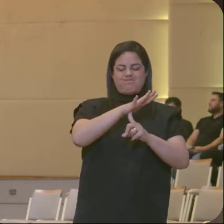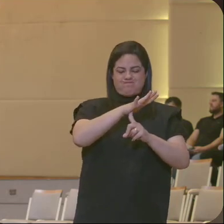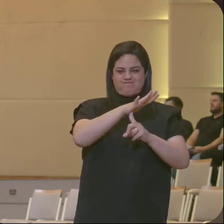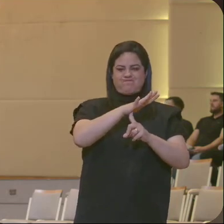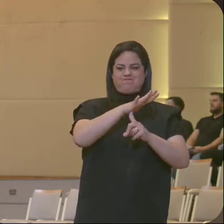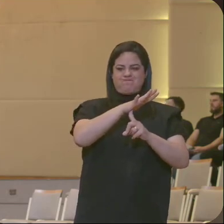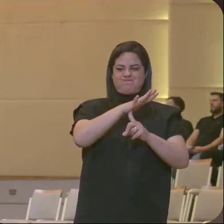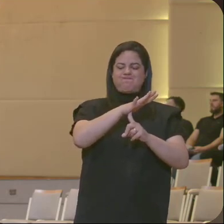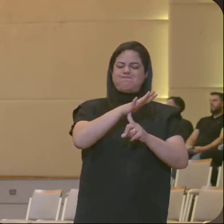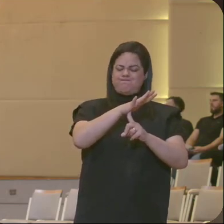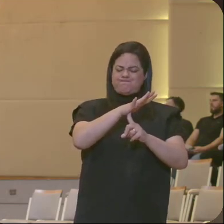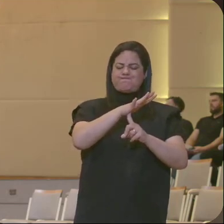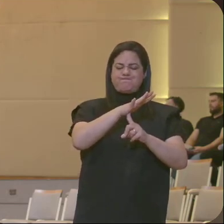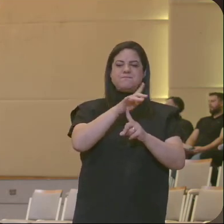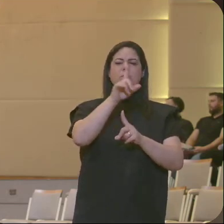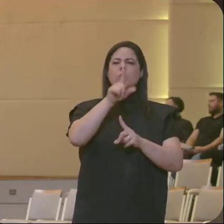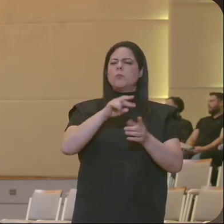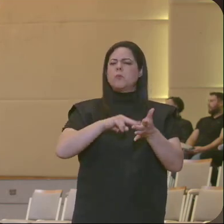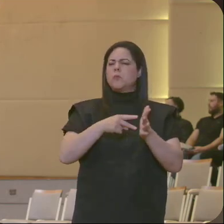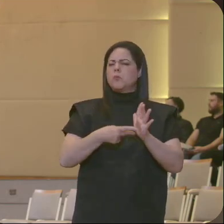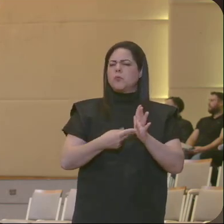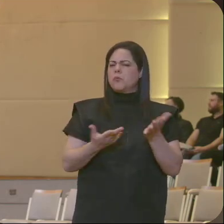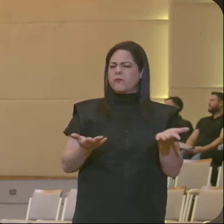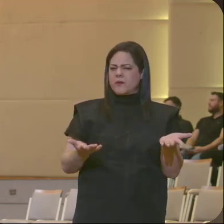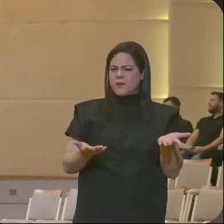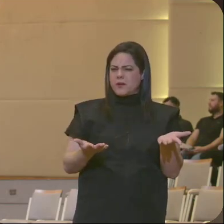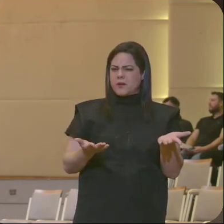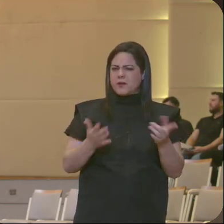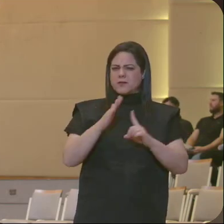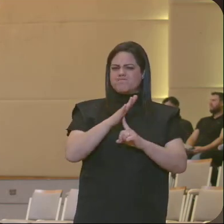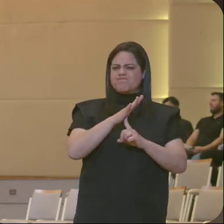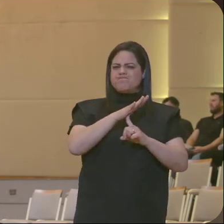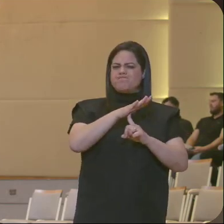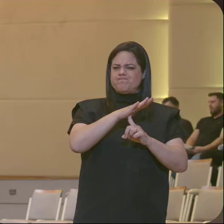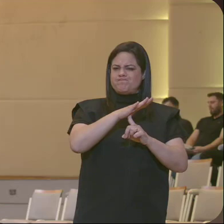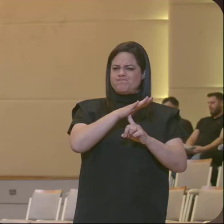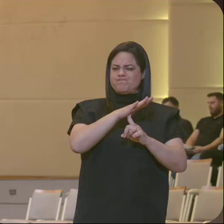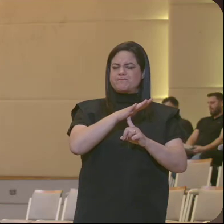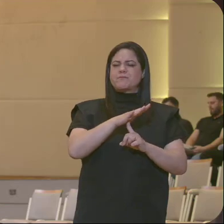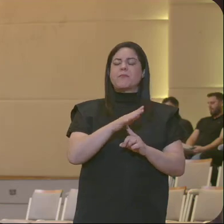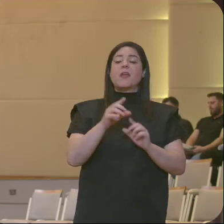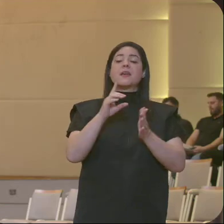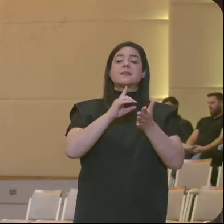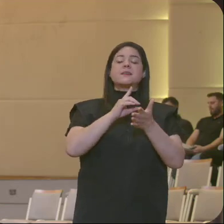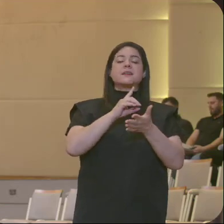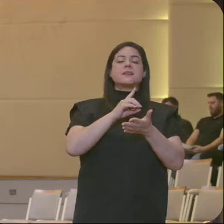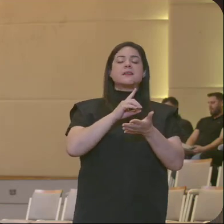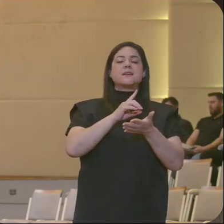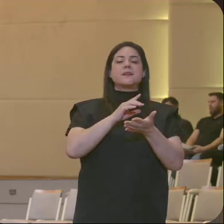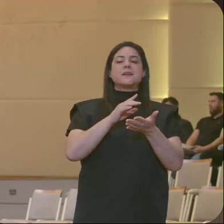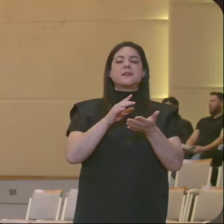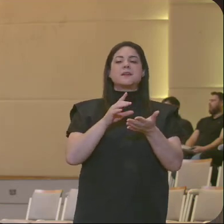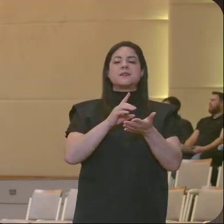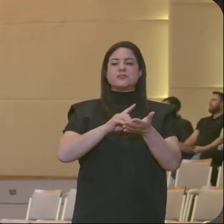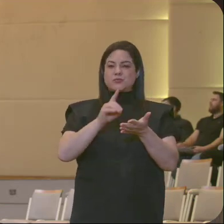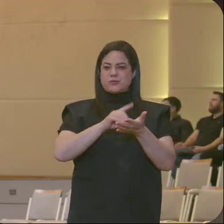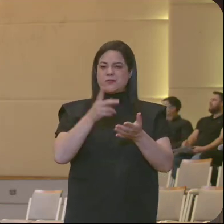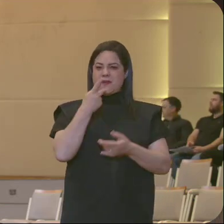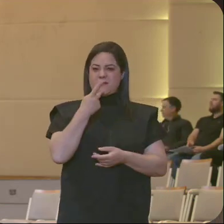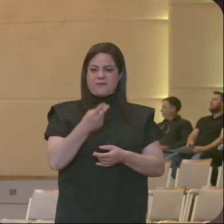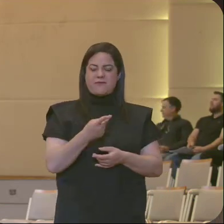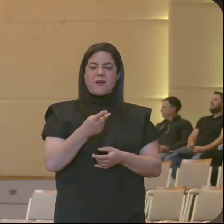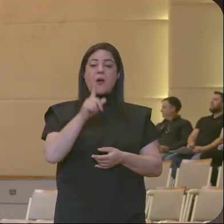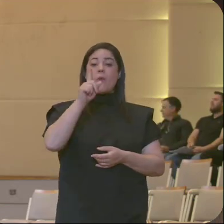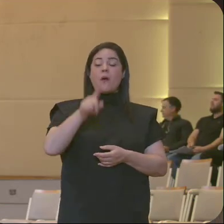resiliente. O que é ser resiliente? Ou o que é resiliência? Segundo o dicionário lá, resiliência é a propriedade